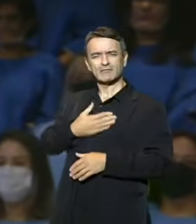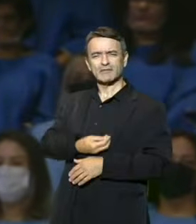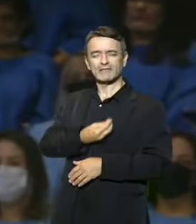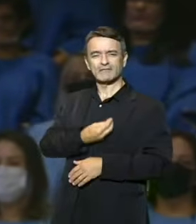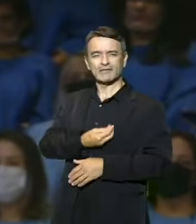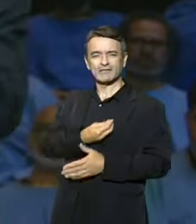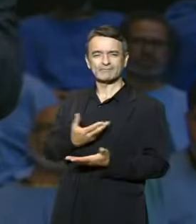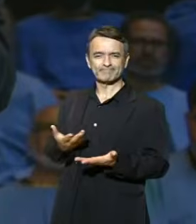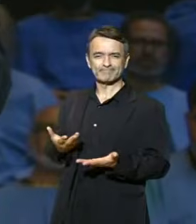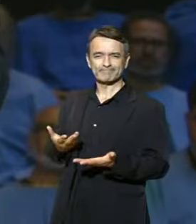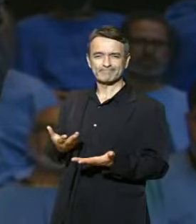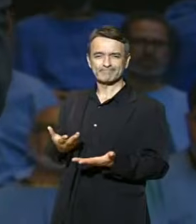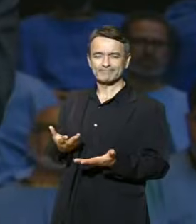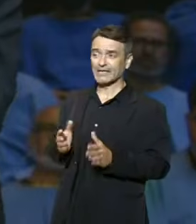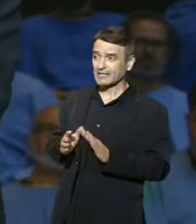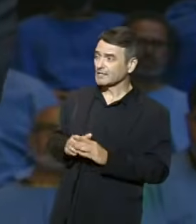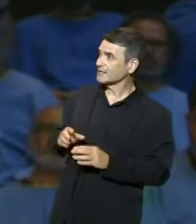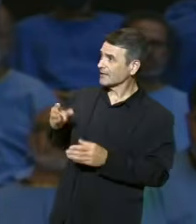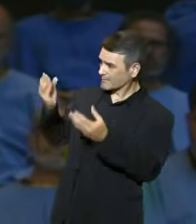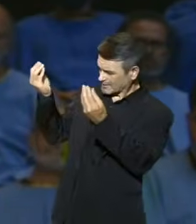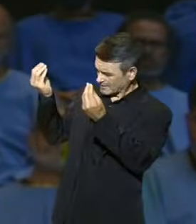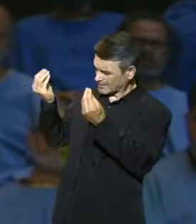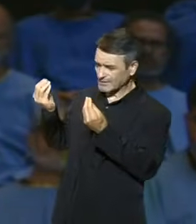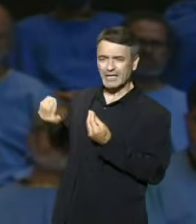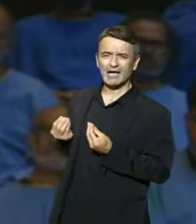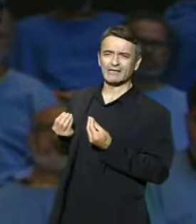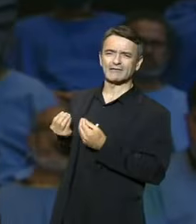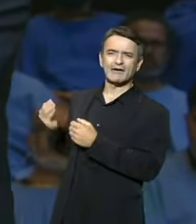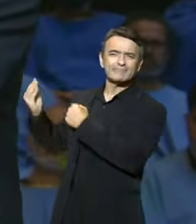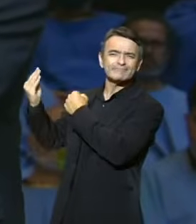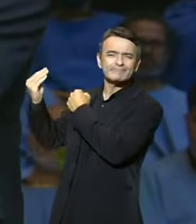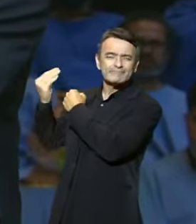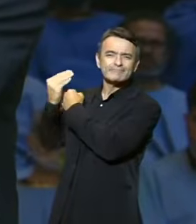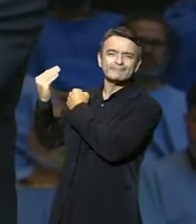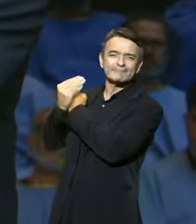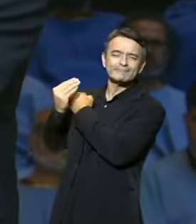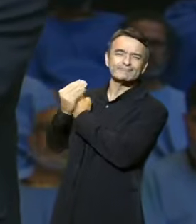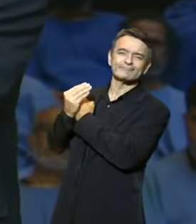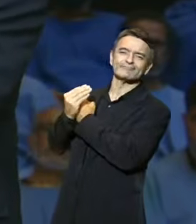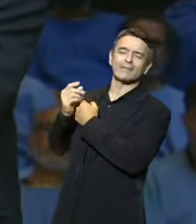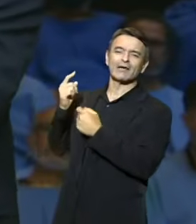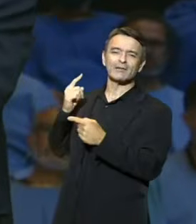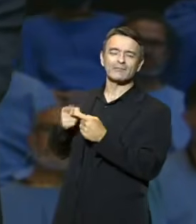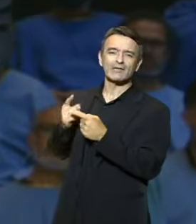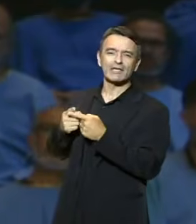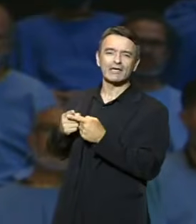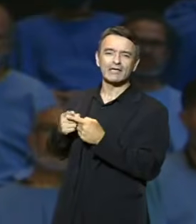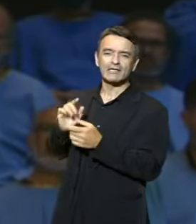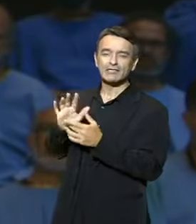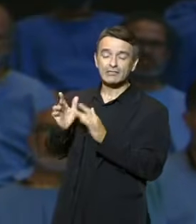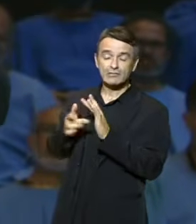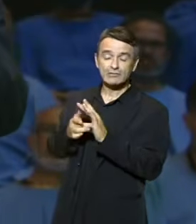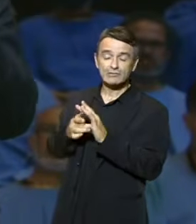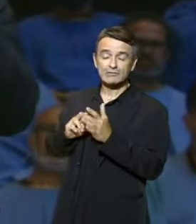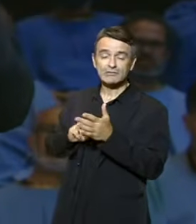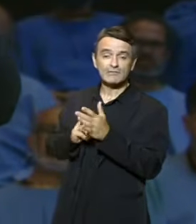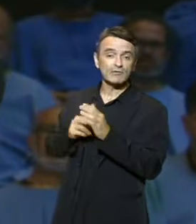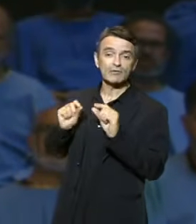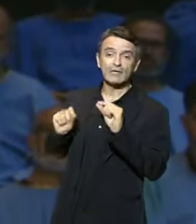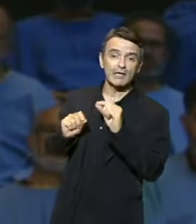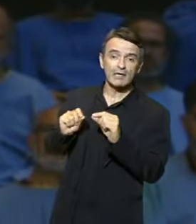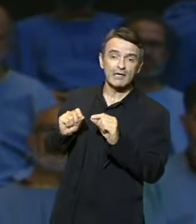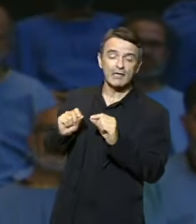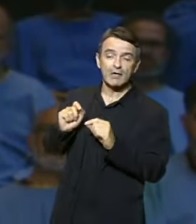o Senhor há de me sustentar com o maná do céu. Sabe por quê? Porque Jesus é o pão da vida, o pão